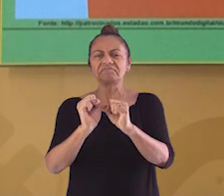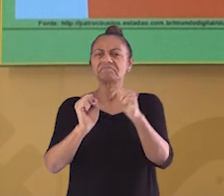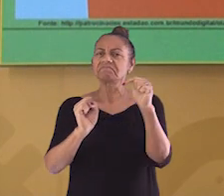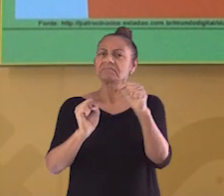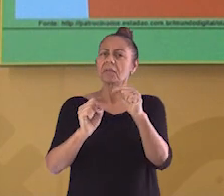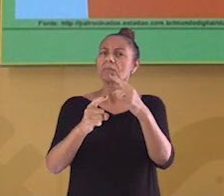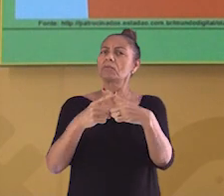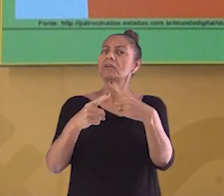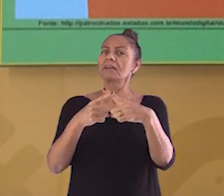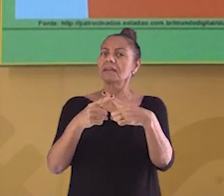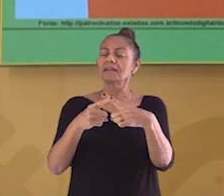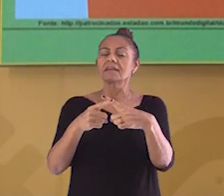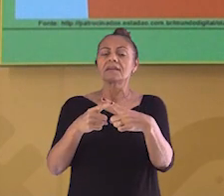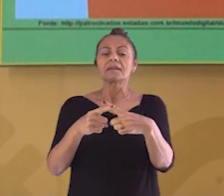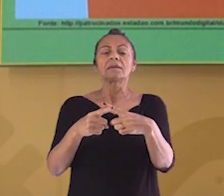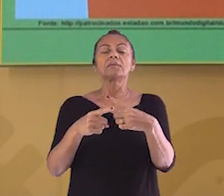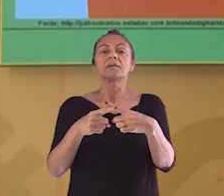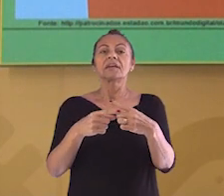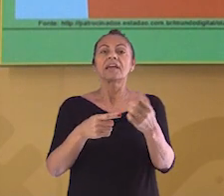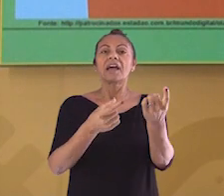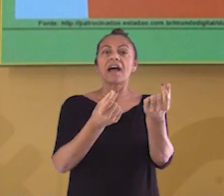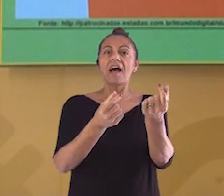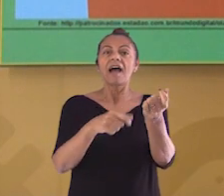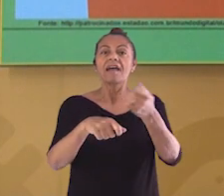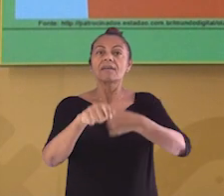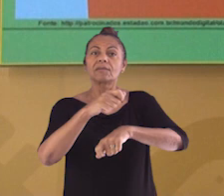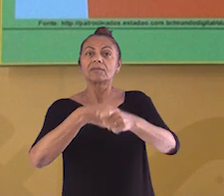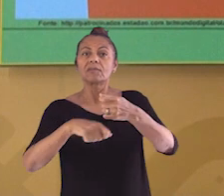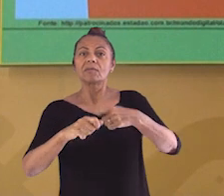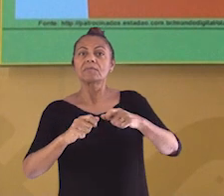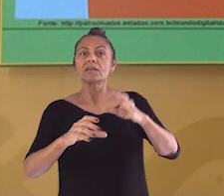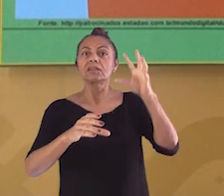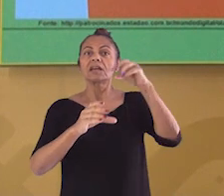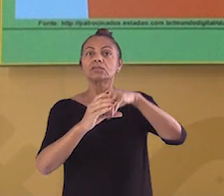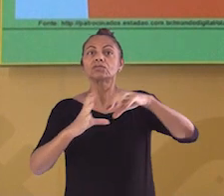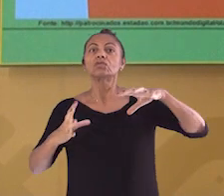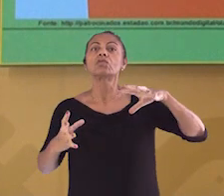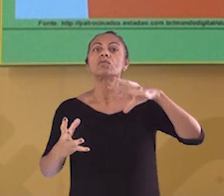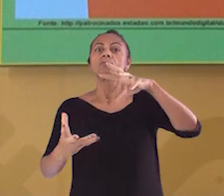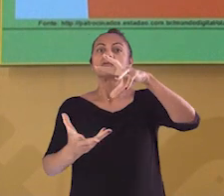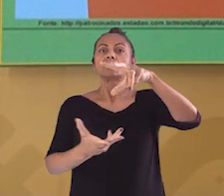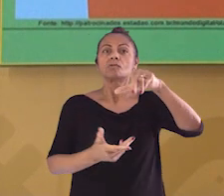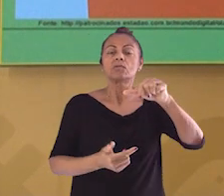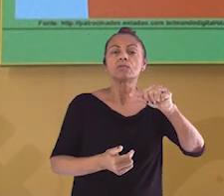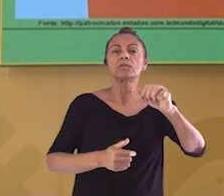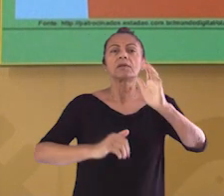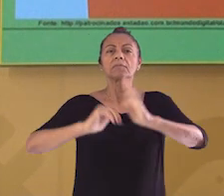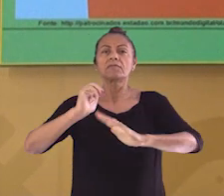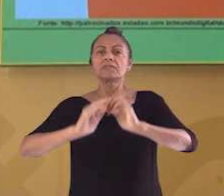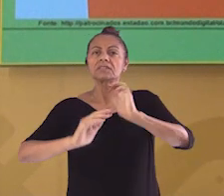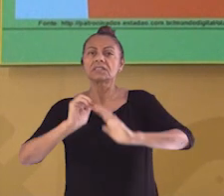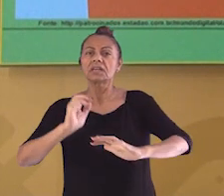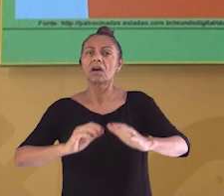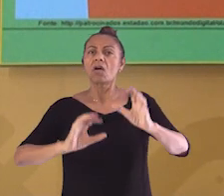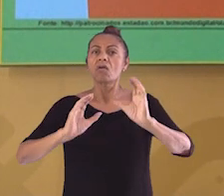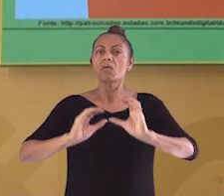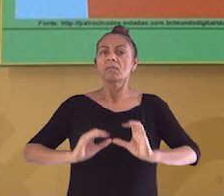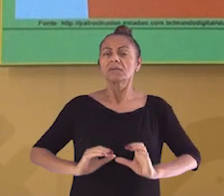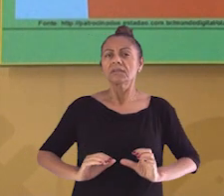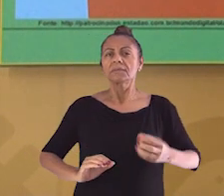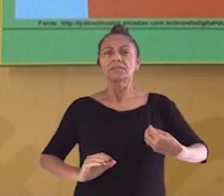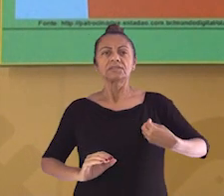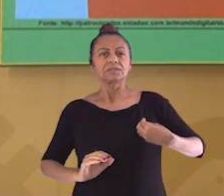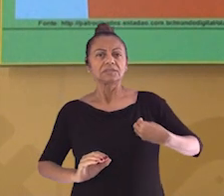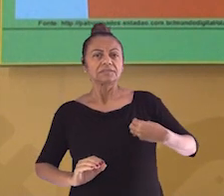quê? Porque elas impactaram a economia global, as profissões, o estilo de vida da população de uma